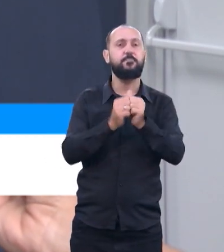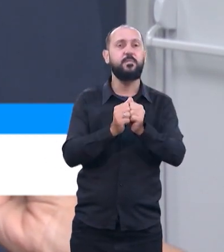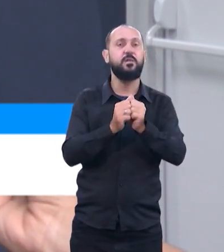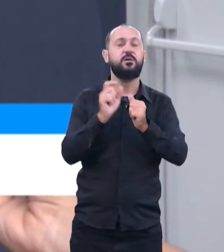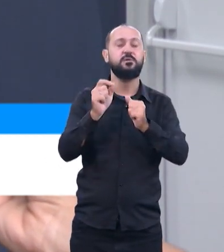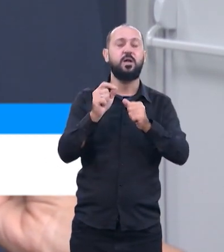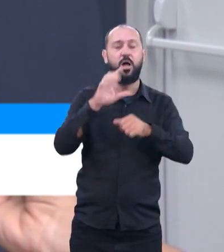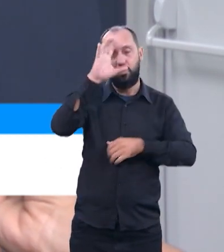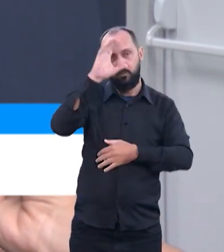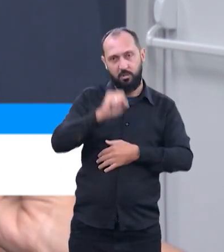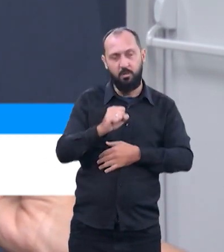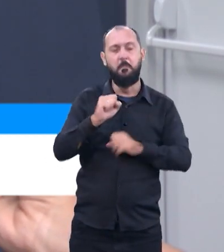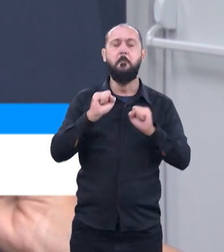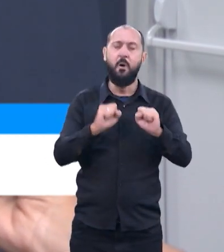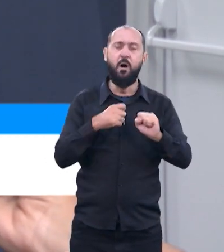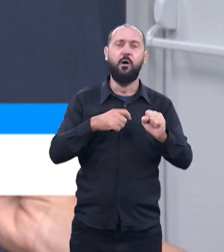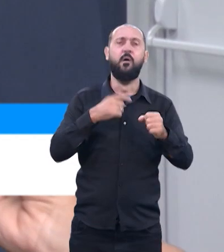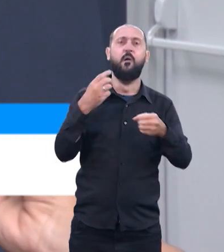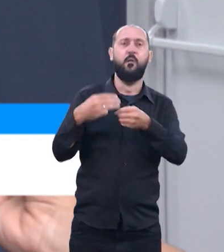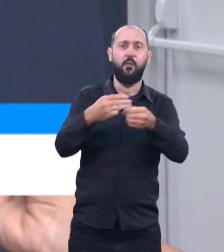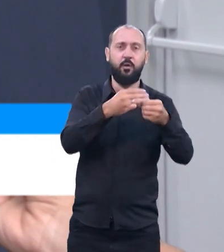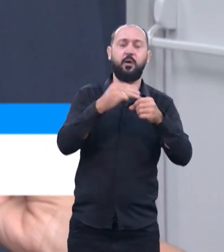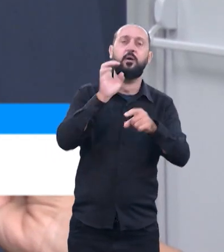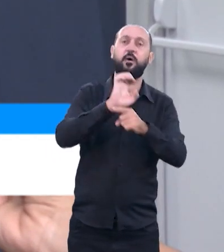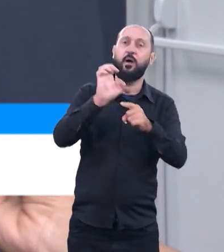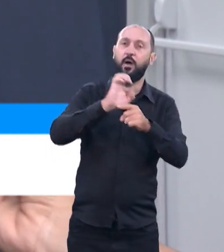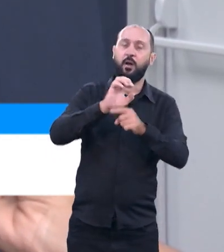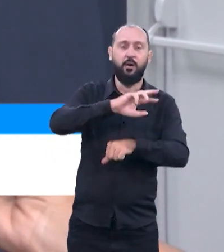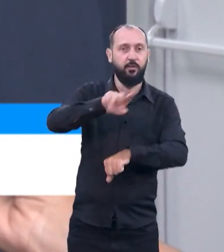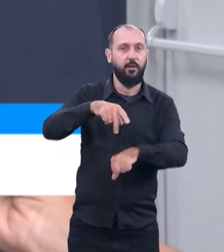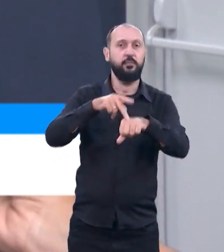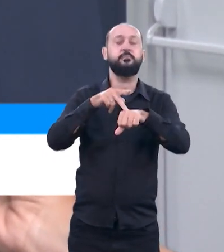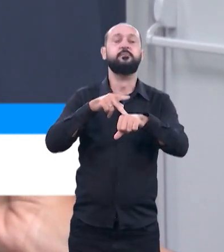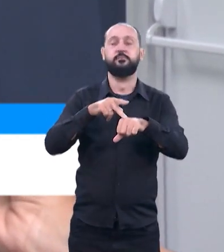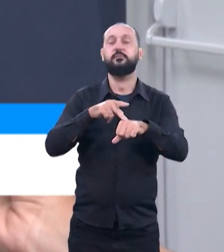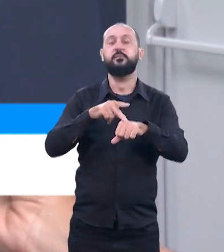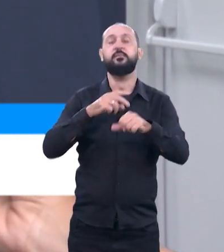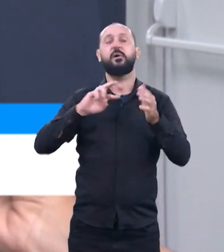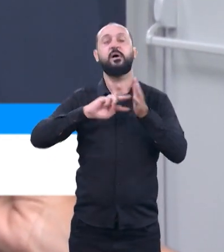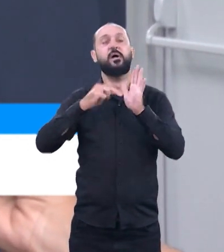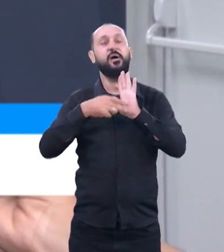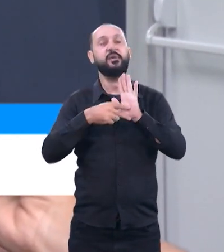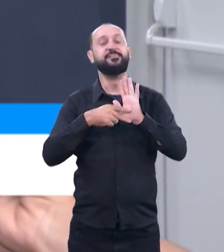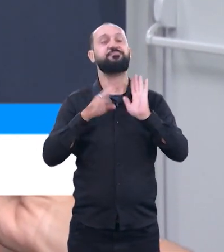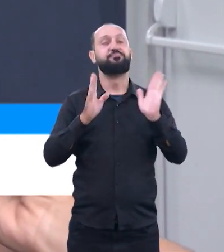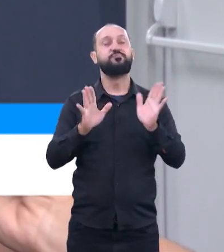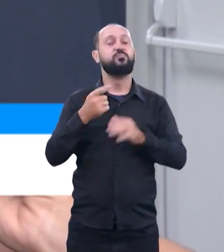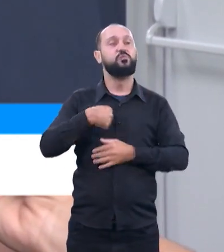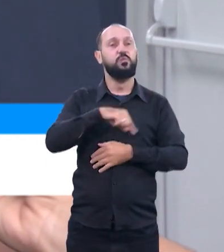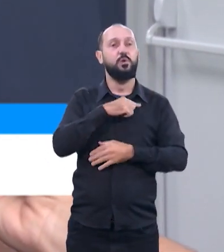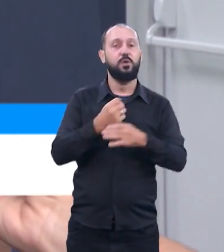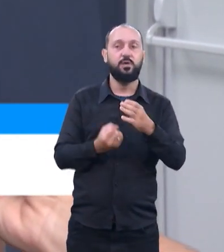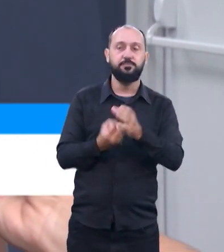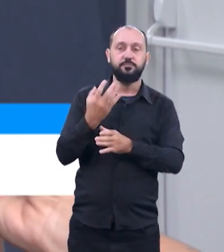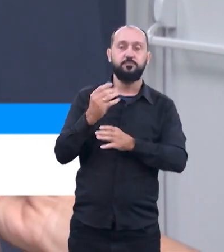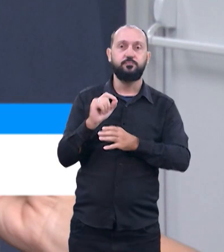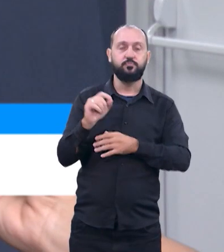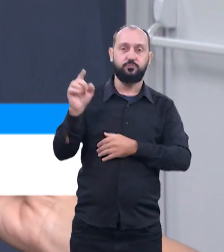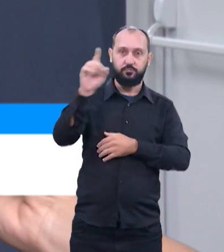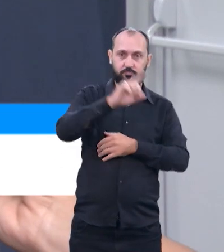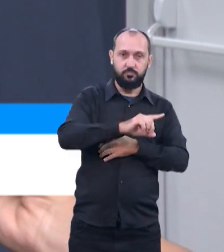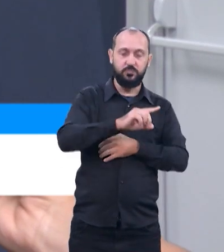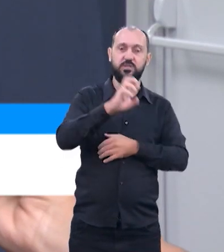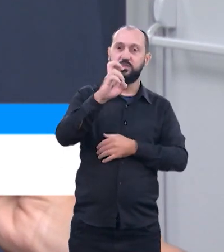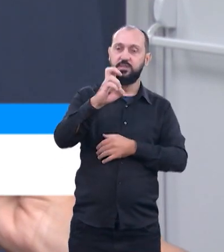participar das grandes decisões, seja do seu município, do estado e da nação. Então é nesse sentido que a gente cria então o